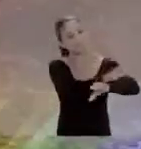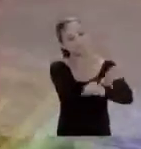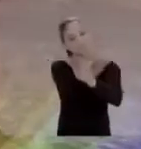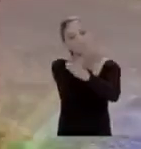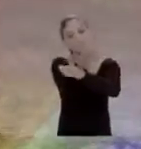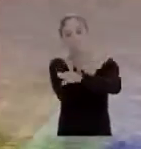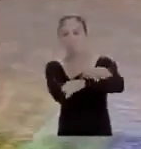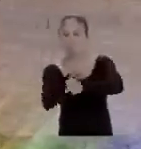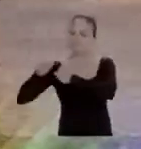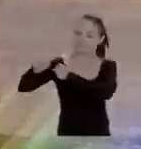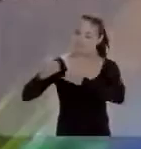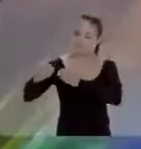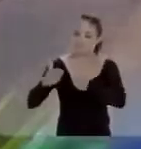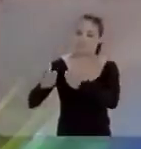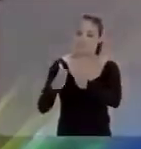espalham pelo